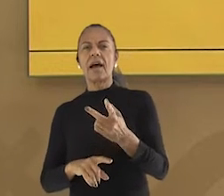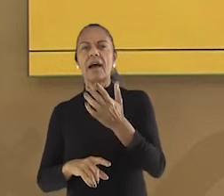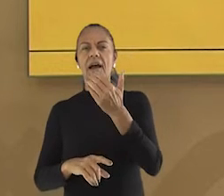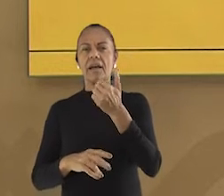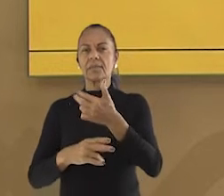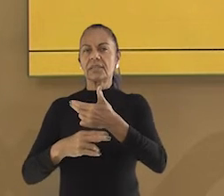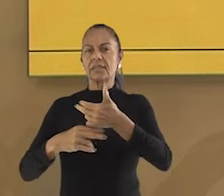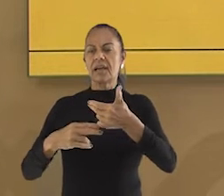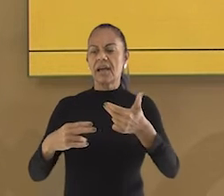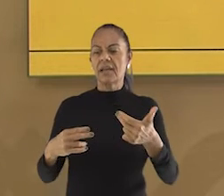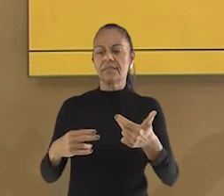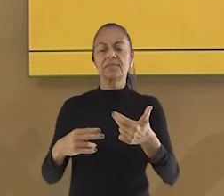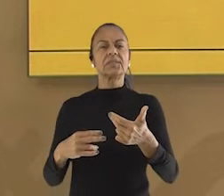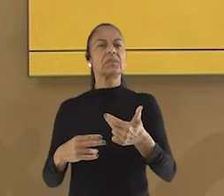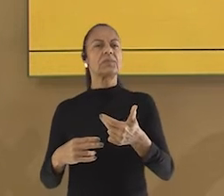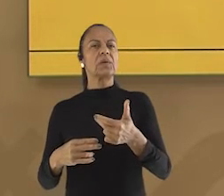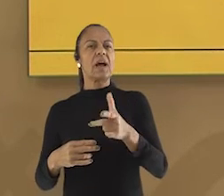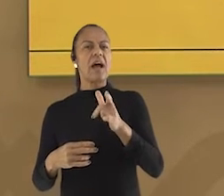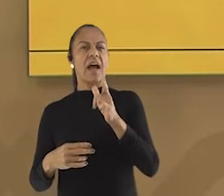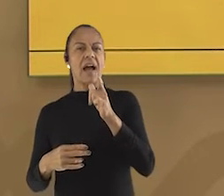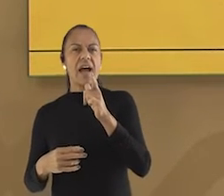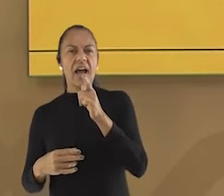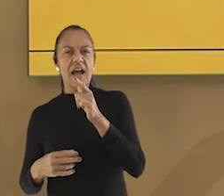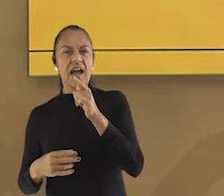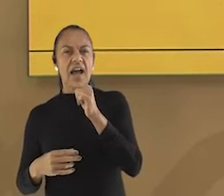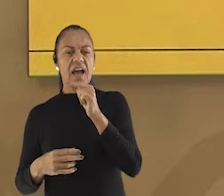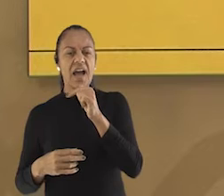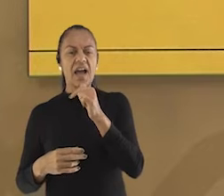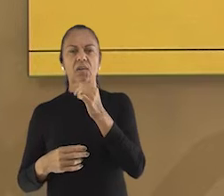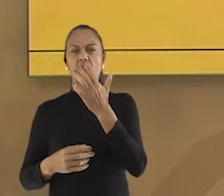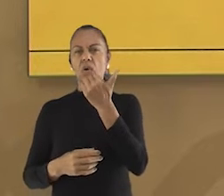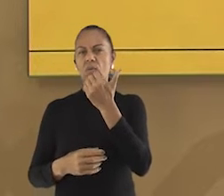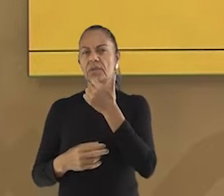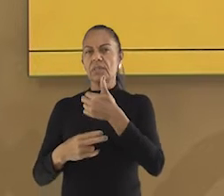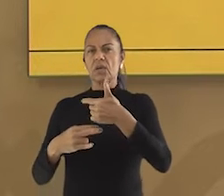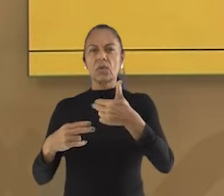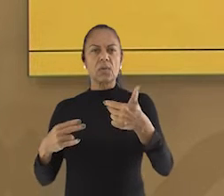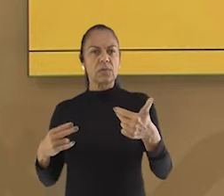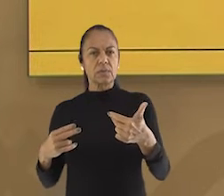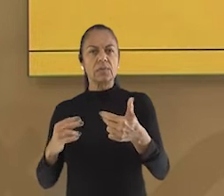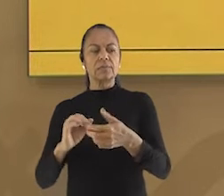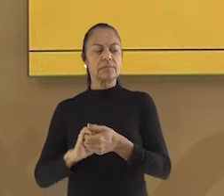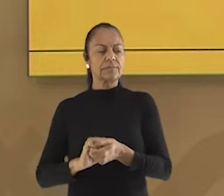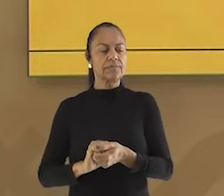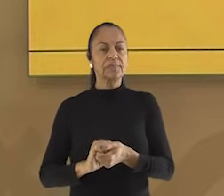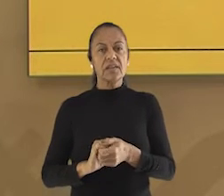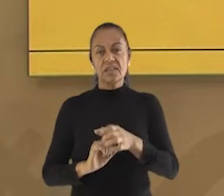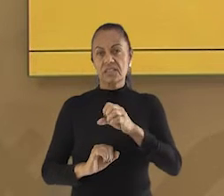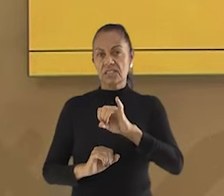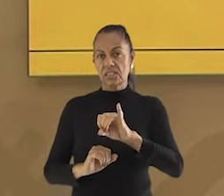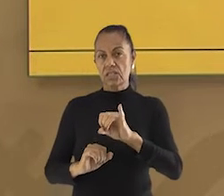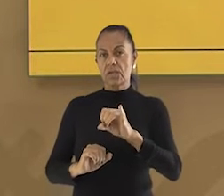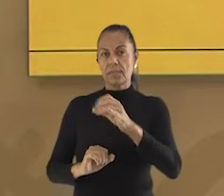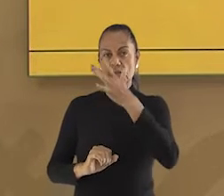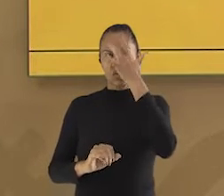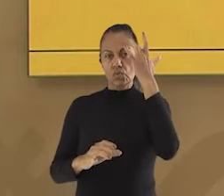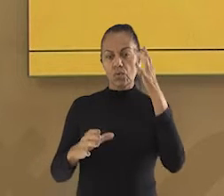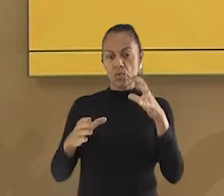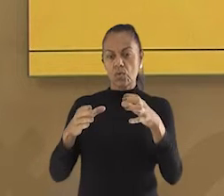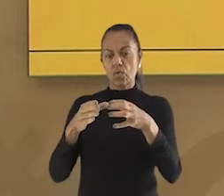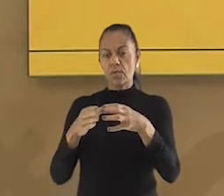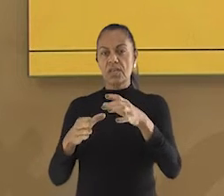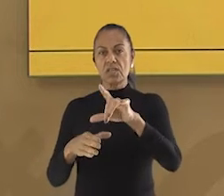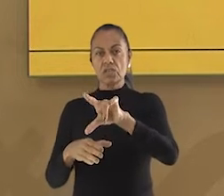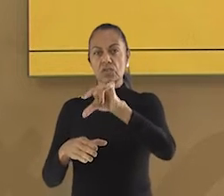alimentos, água ou abrigo, de lugares onde pudessem se manter. Então, se um grupo escolhia